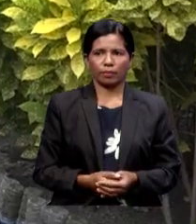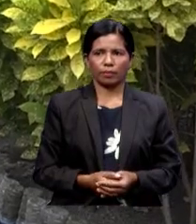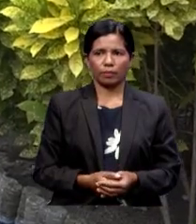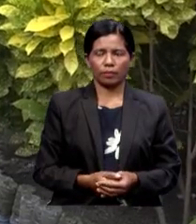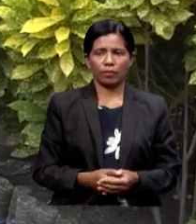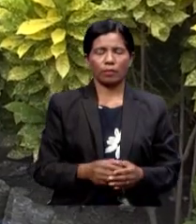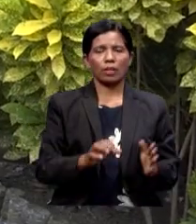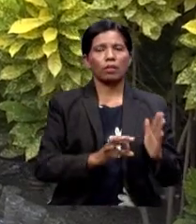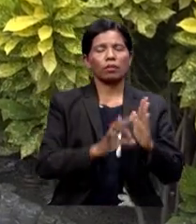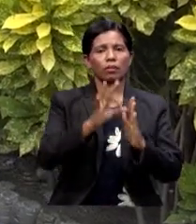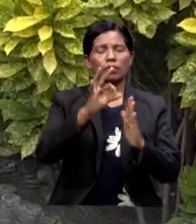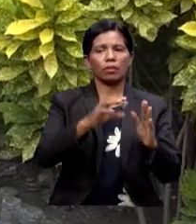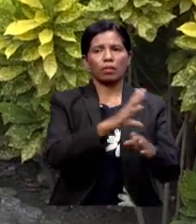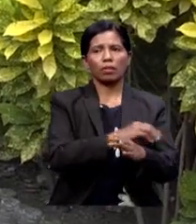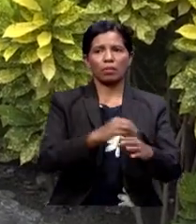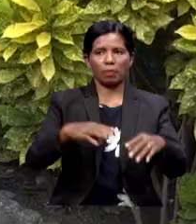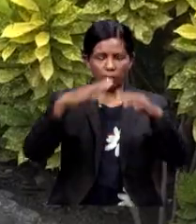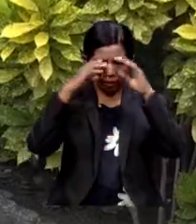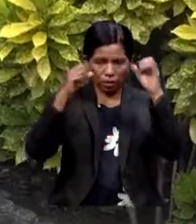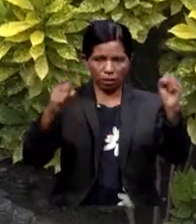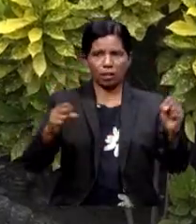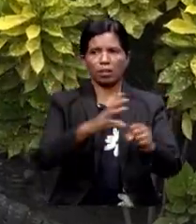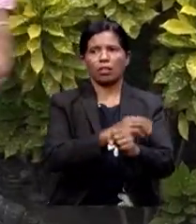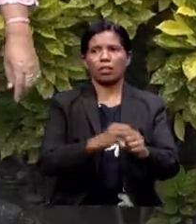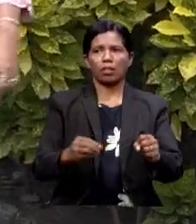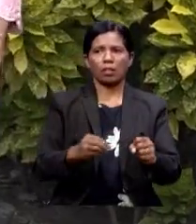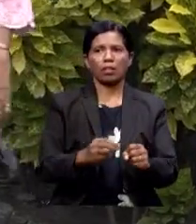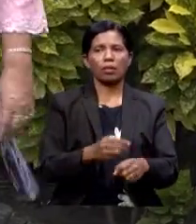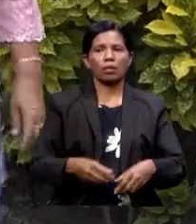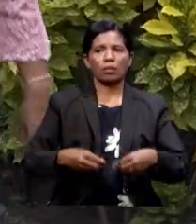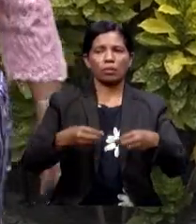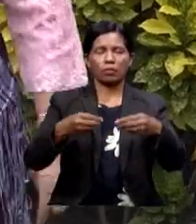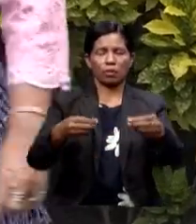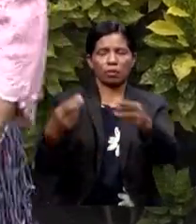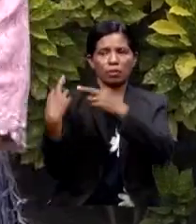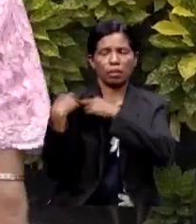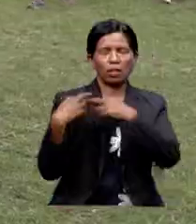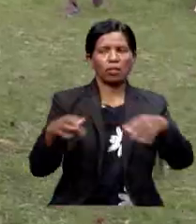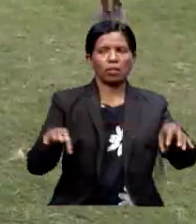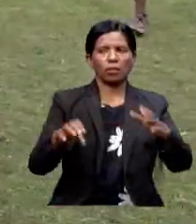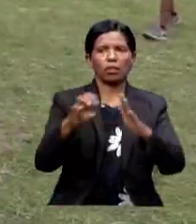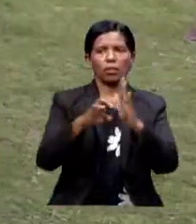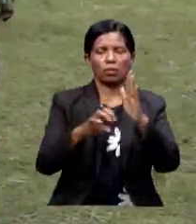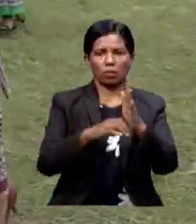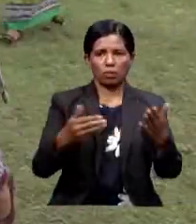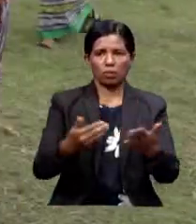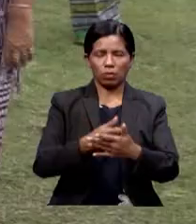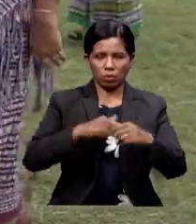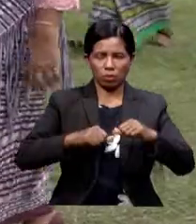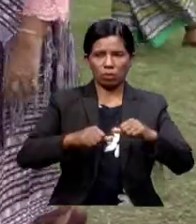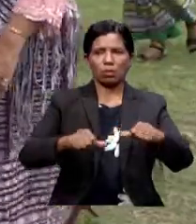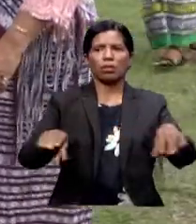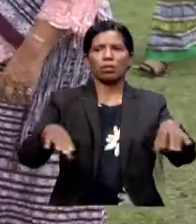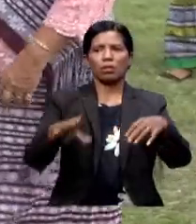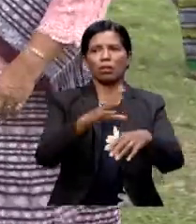Fundador Janessa nos presidente da Fundação Topo Ronis foi na Laisne foi tomar de posse da estrutura FON onde continua a segura presença